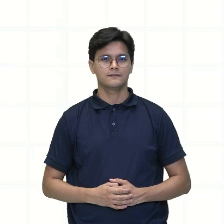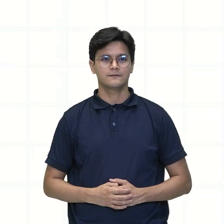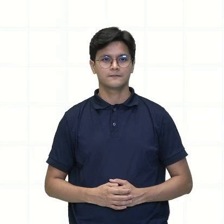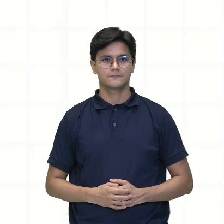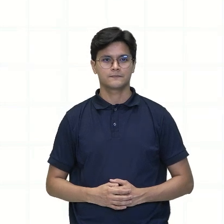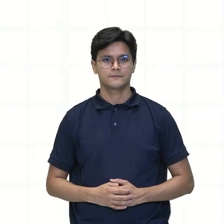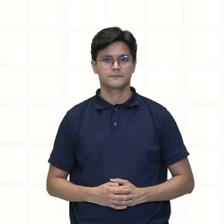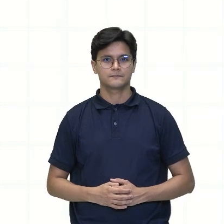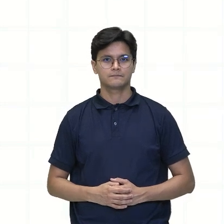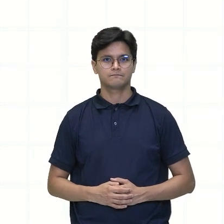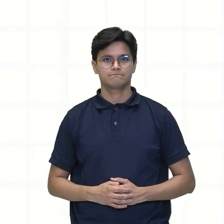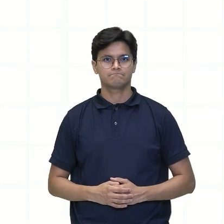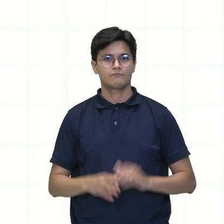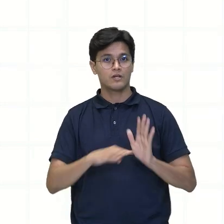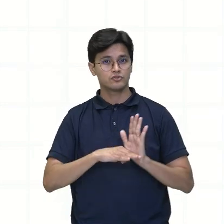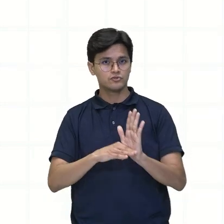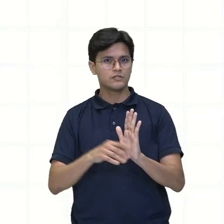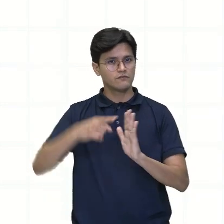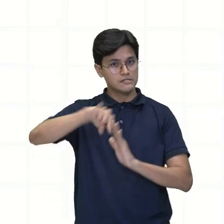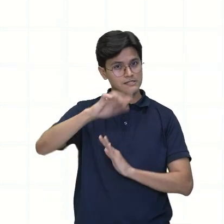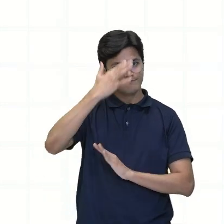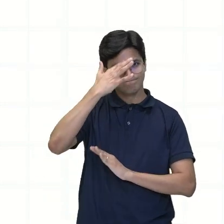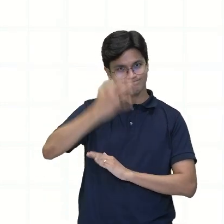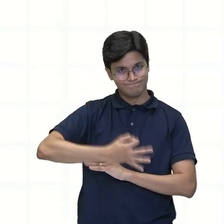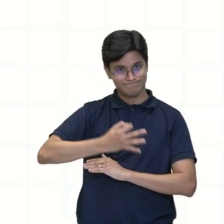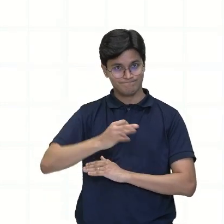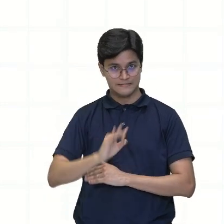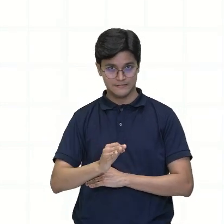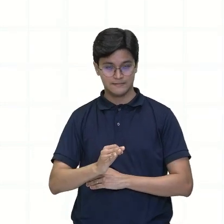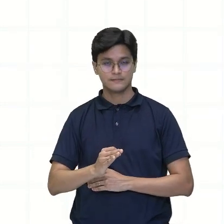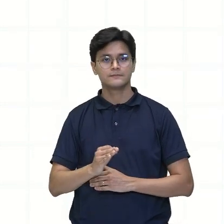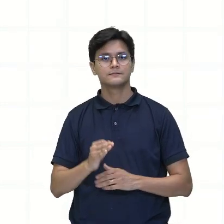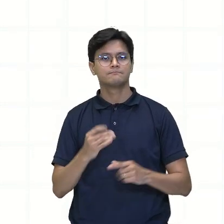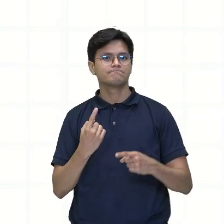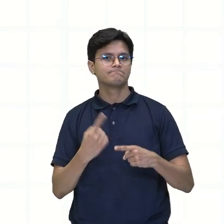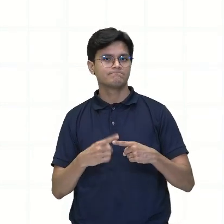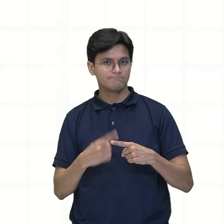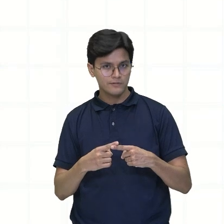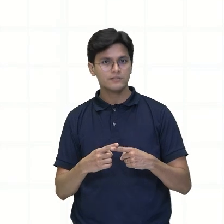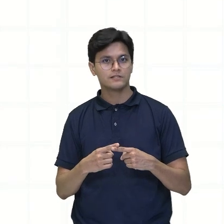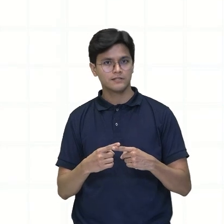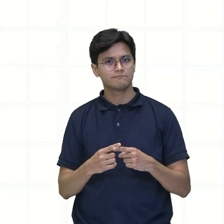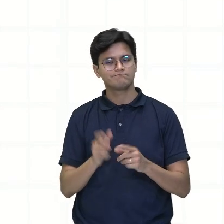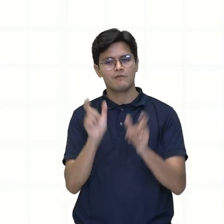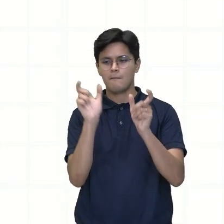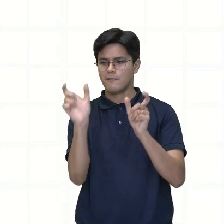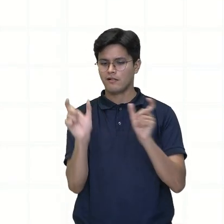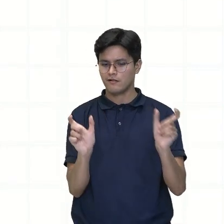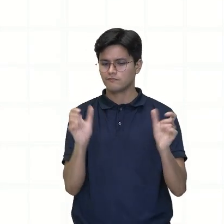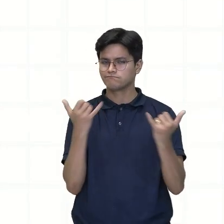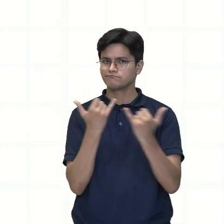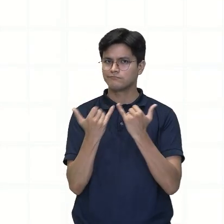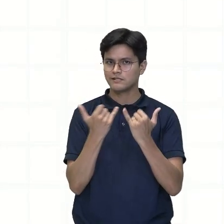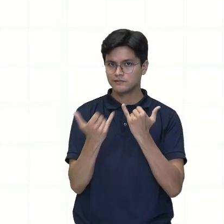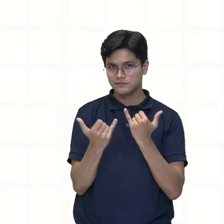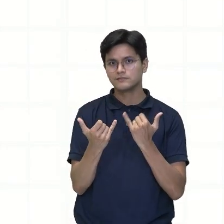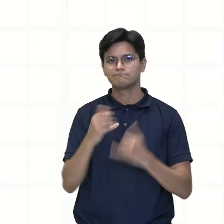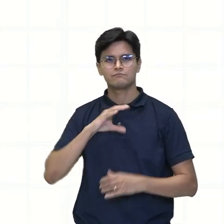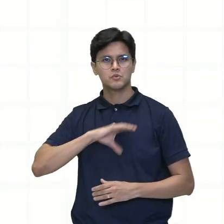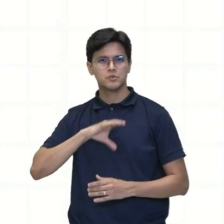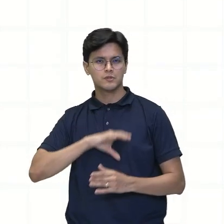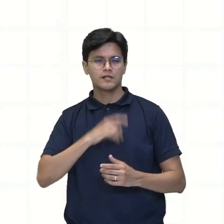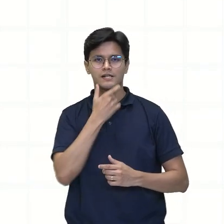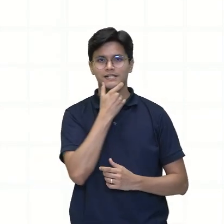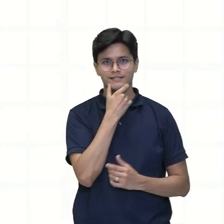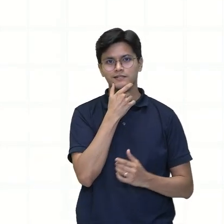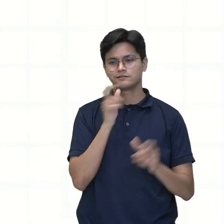que você possa fazer essa compreensão, certo? Por quê? Porque eles são palavras parecidas com a nossa. E na